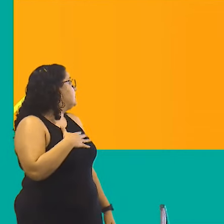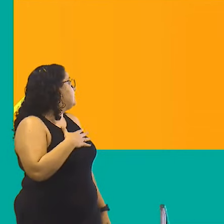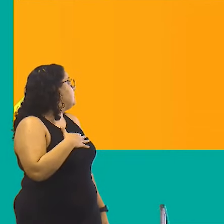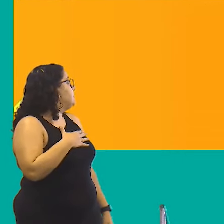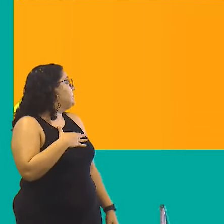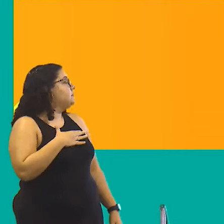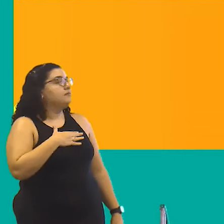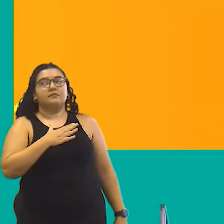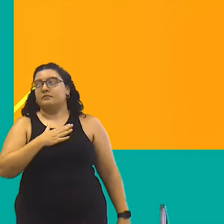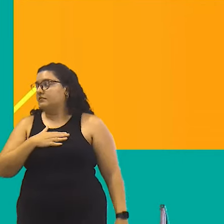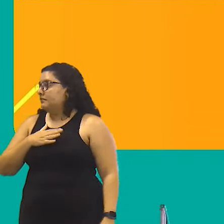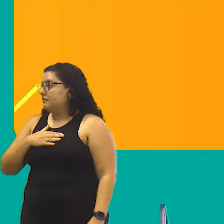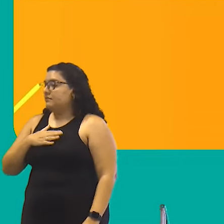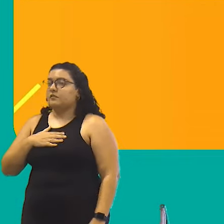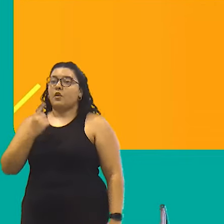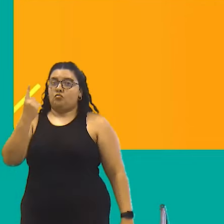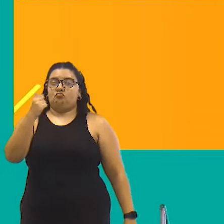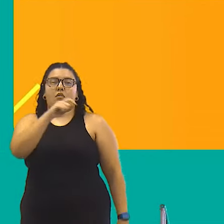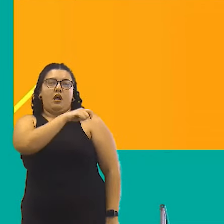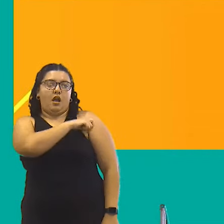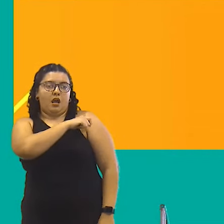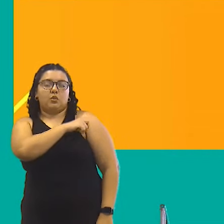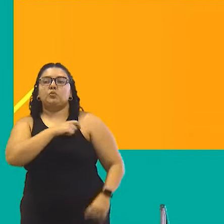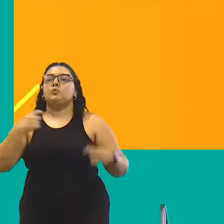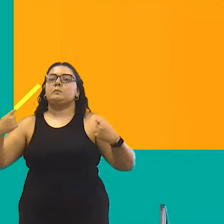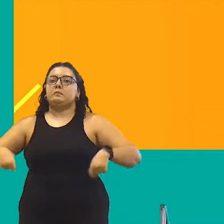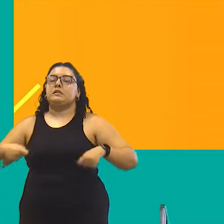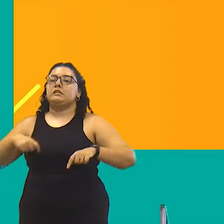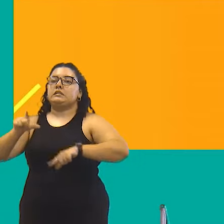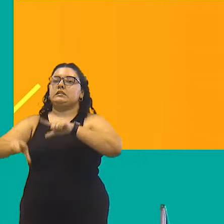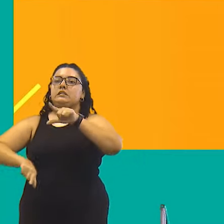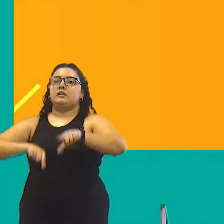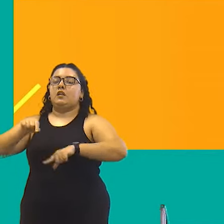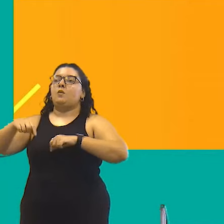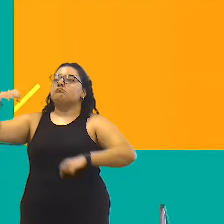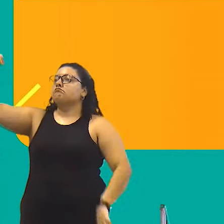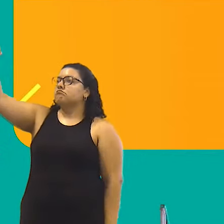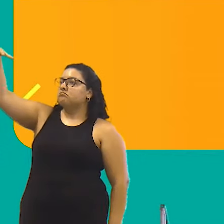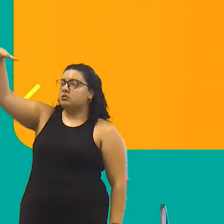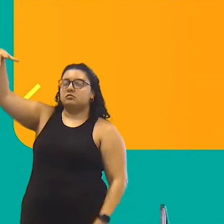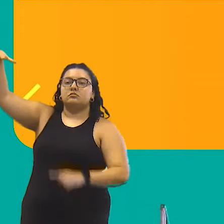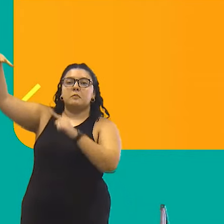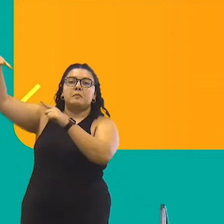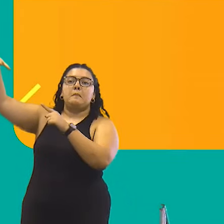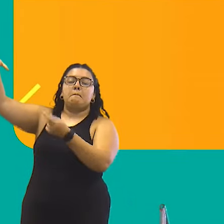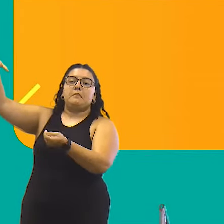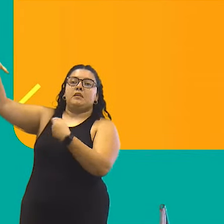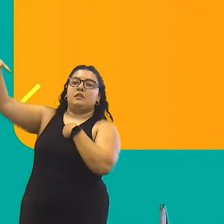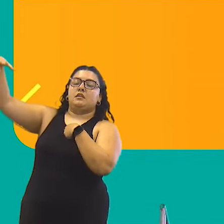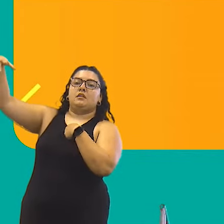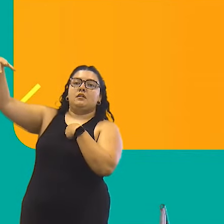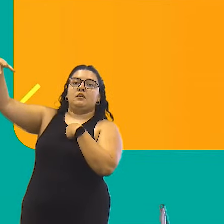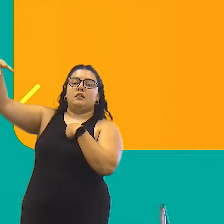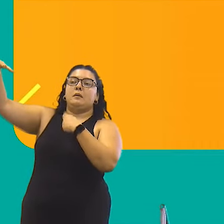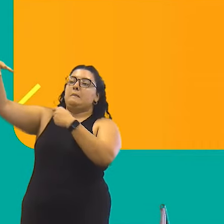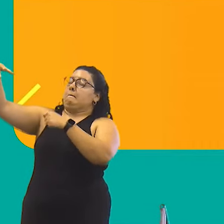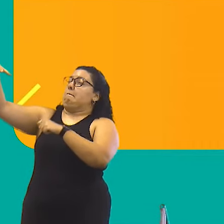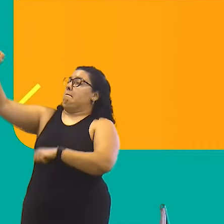fim. Um estudante precisa selecionar uma lâmpada que forneça o maior